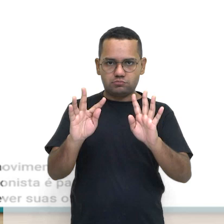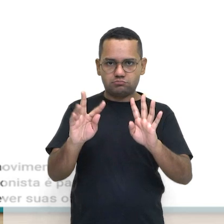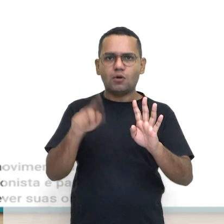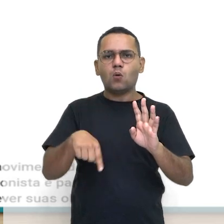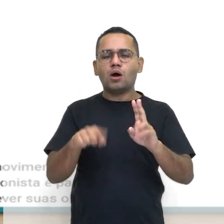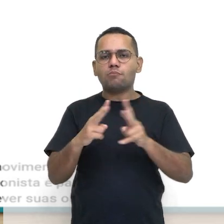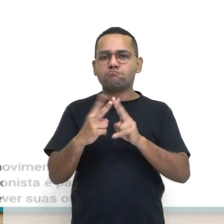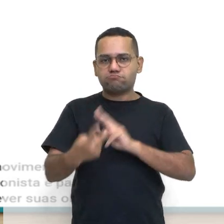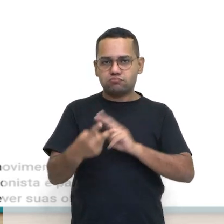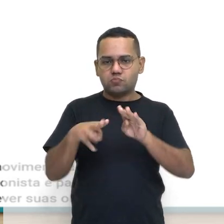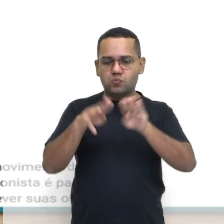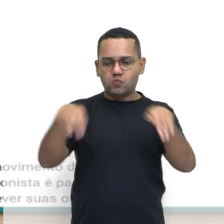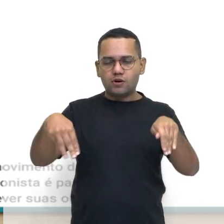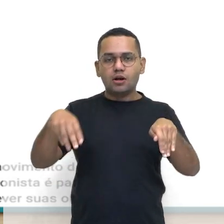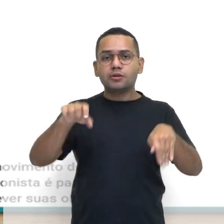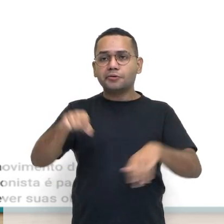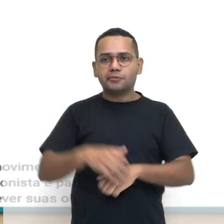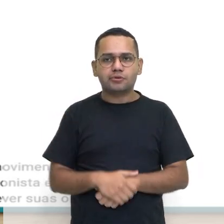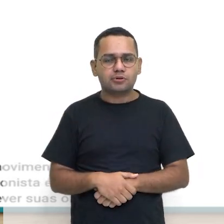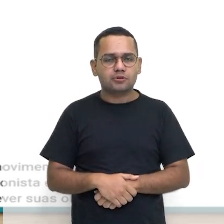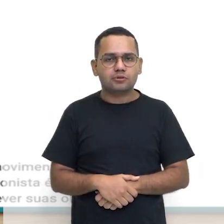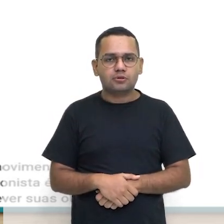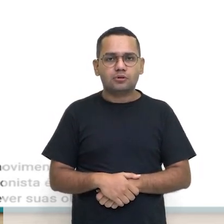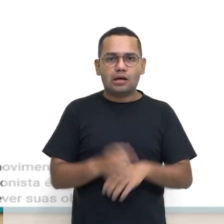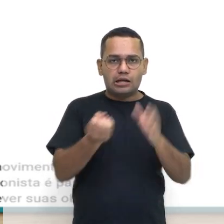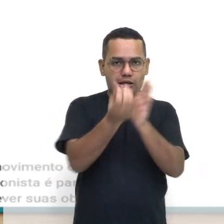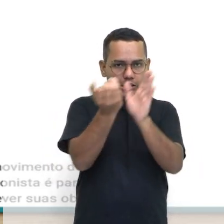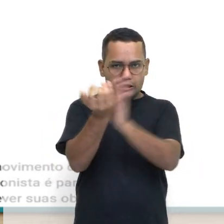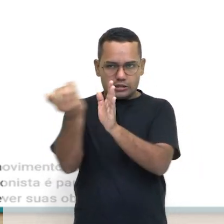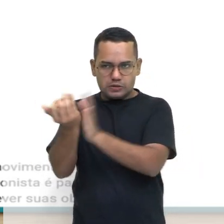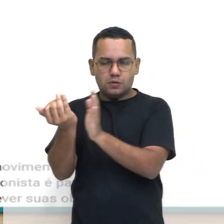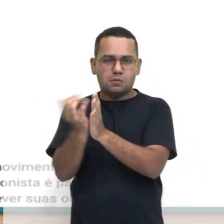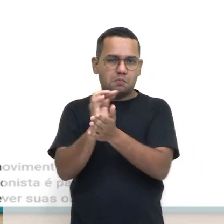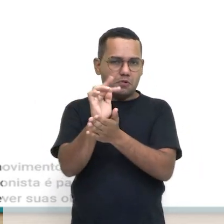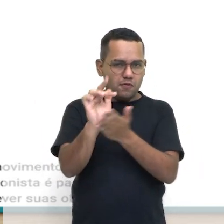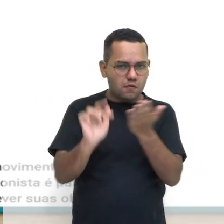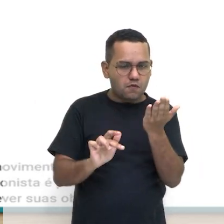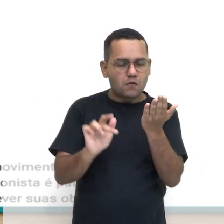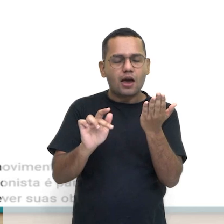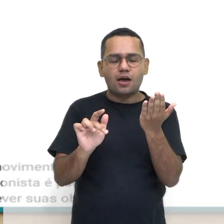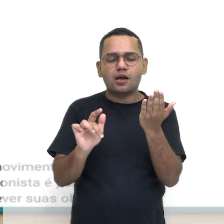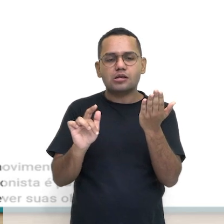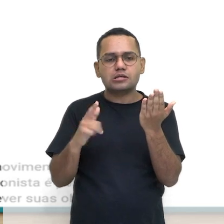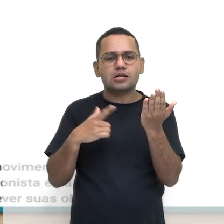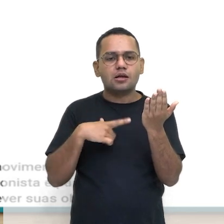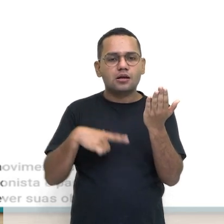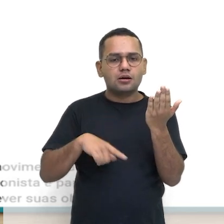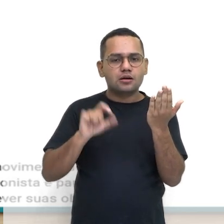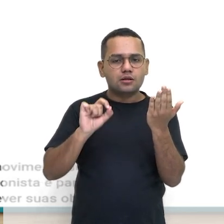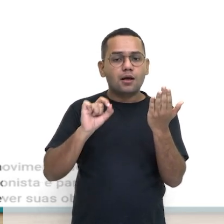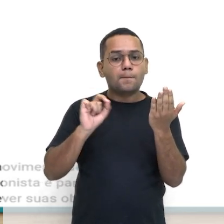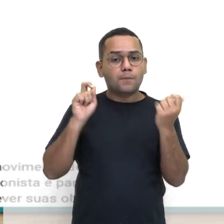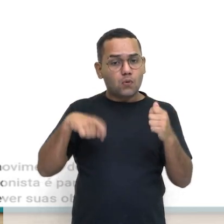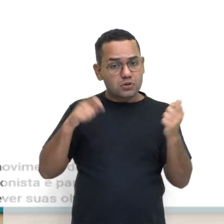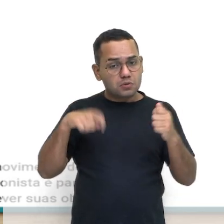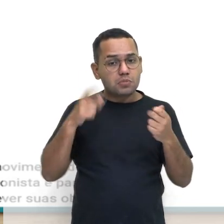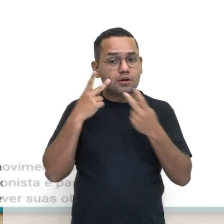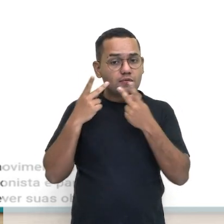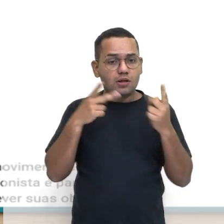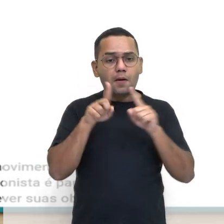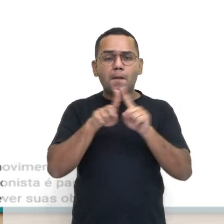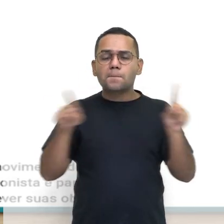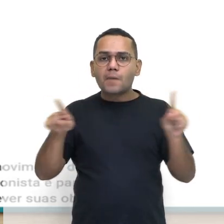trabalham o patrimônio por meio de ações museológicas, mas que não necessariamente tem suas